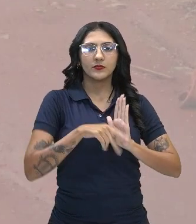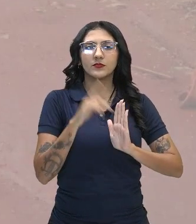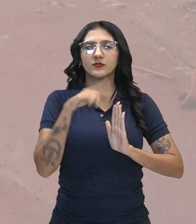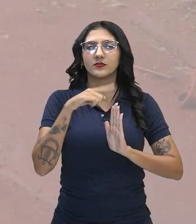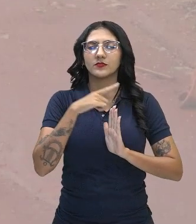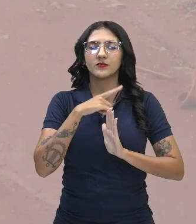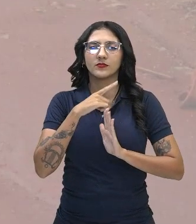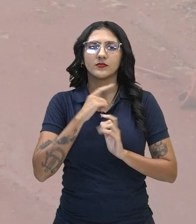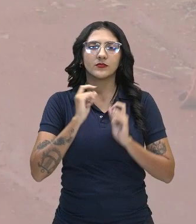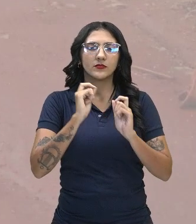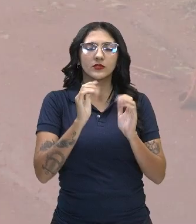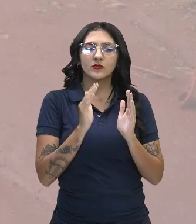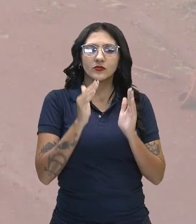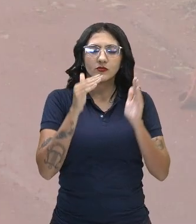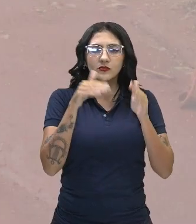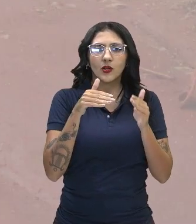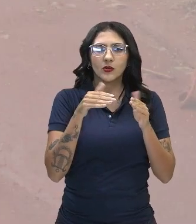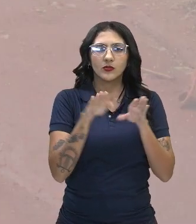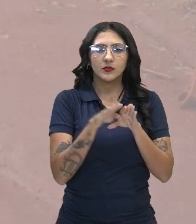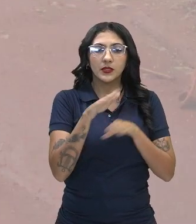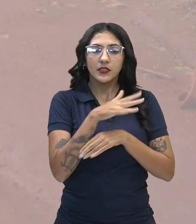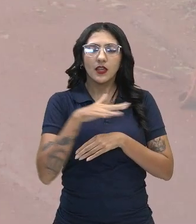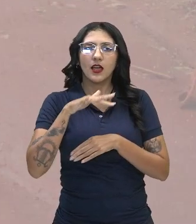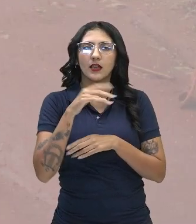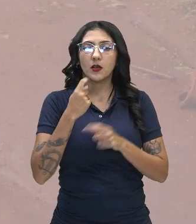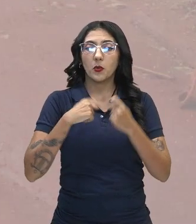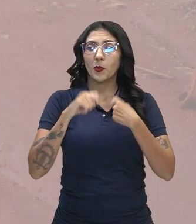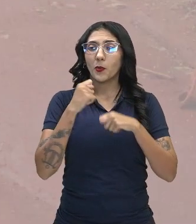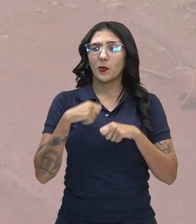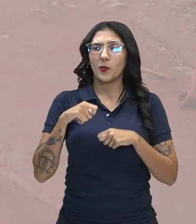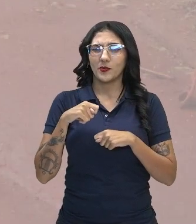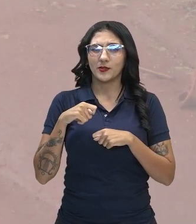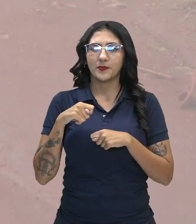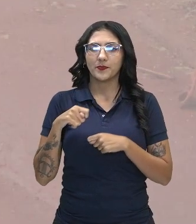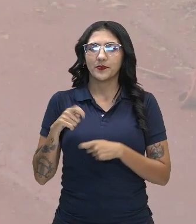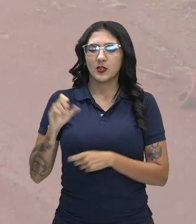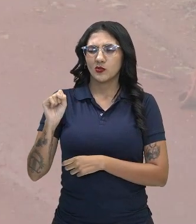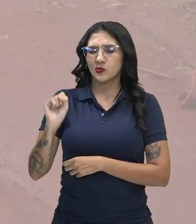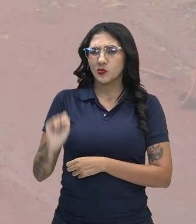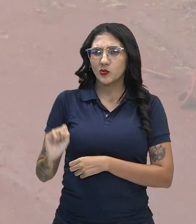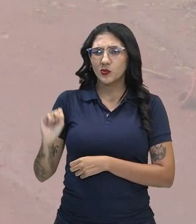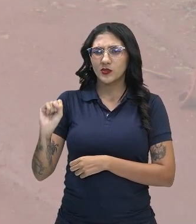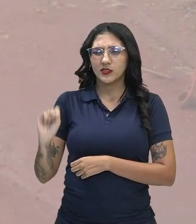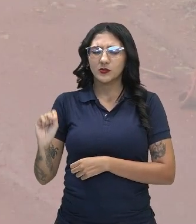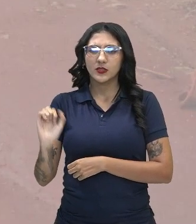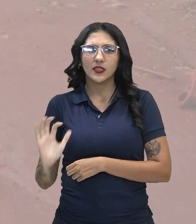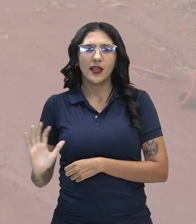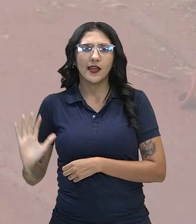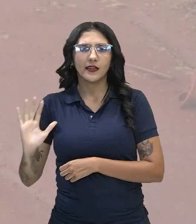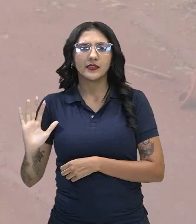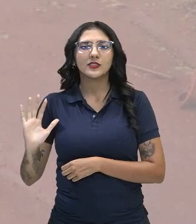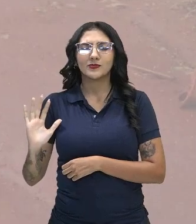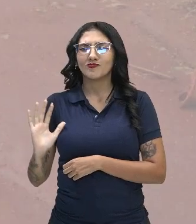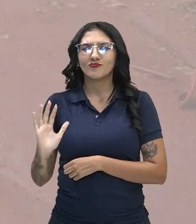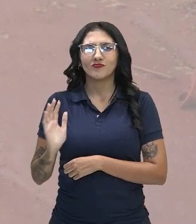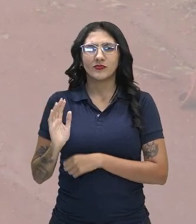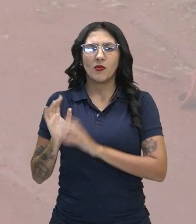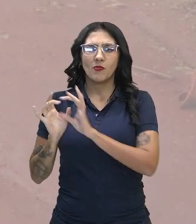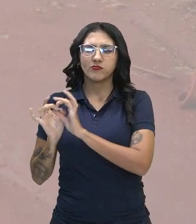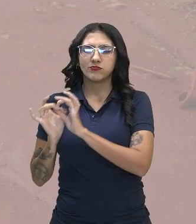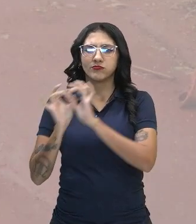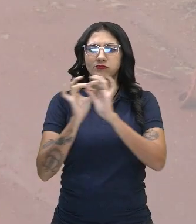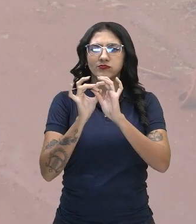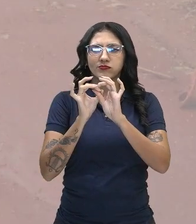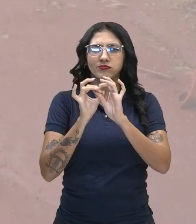né, descentralizar a parte econômica da região Centro-Sul e trazer realmente para a região amazônica. E esse